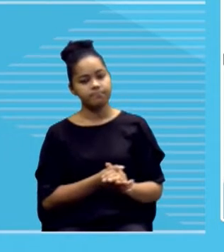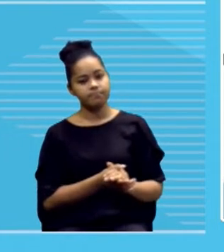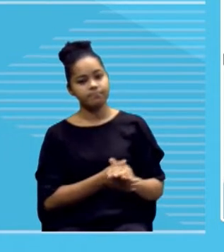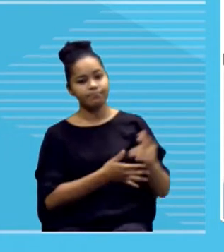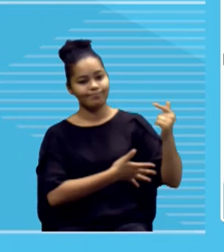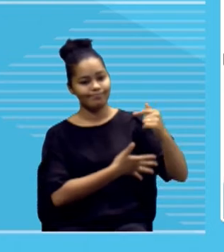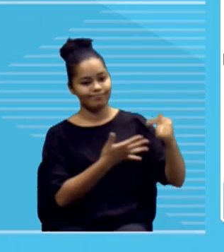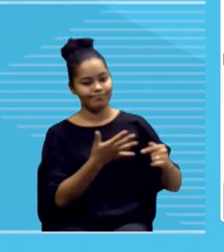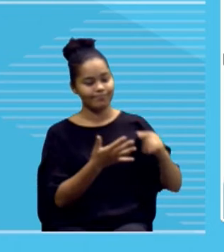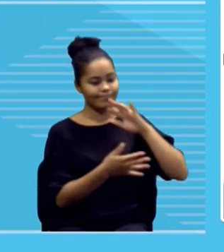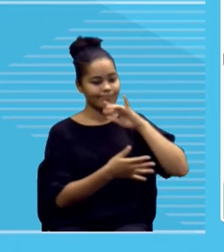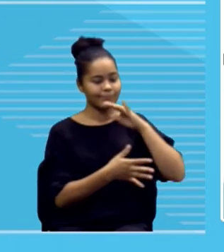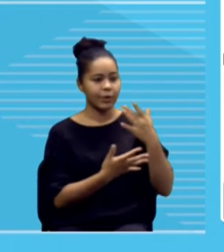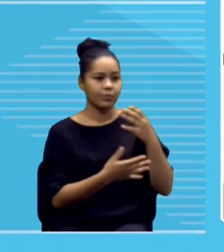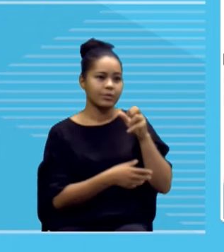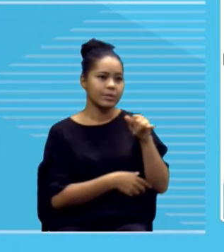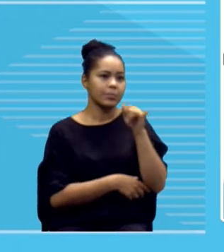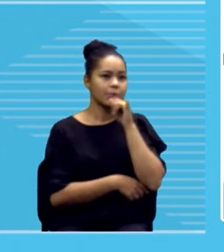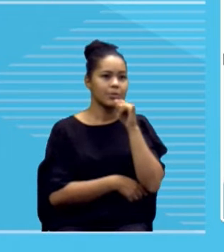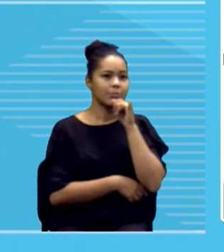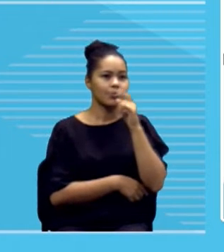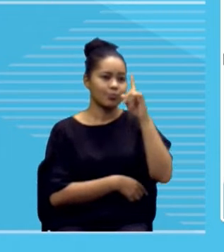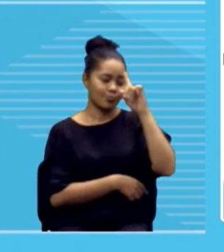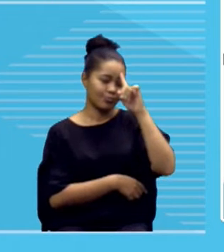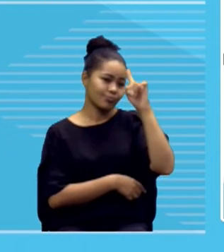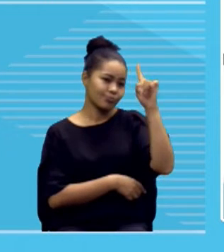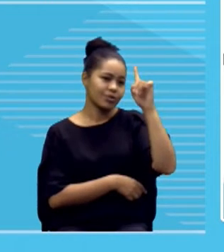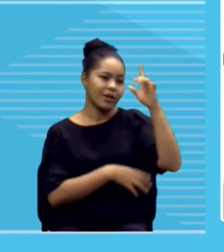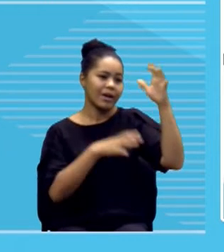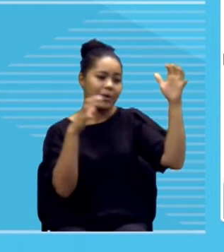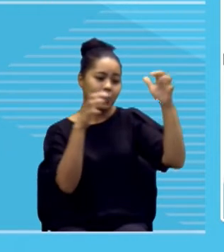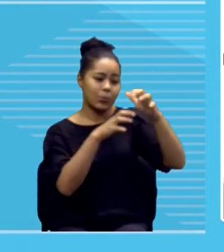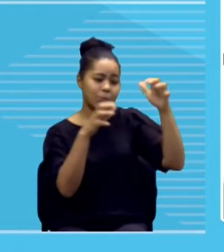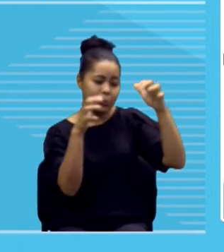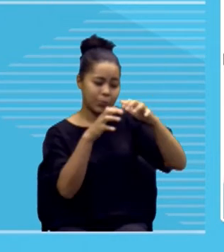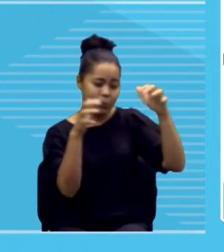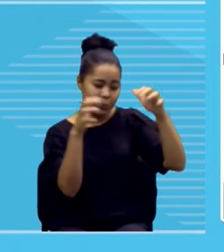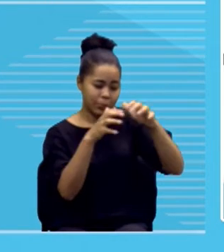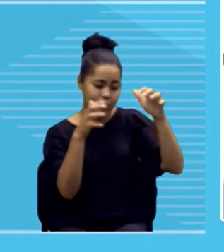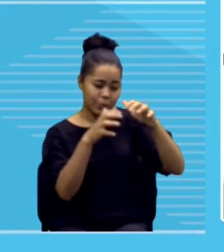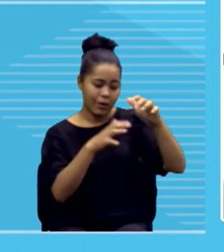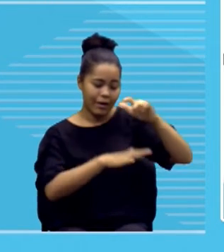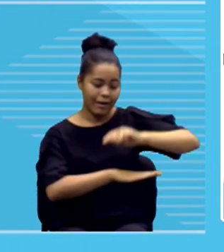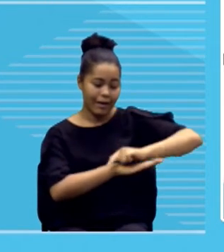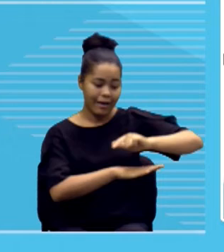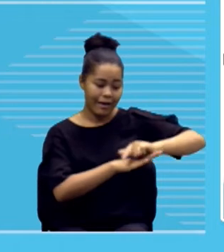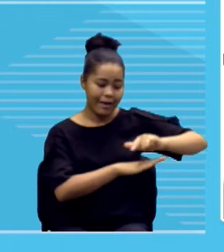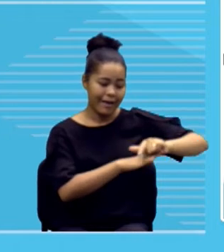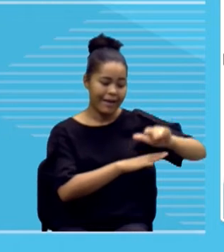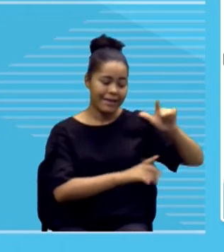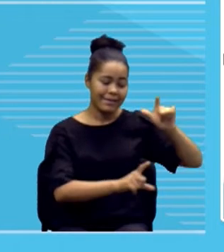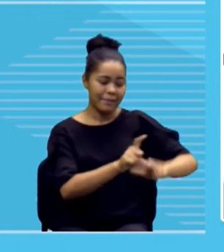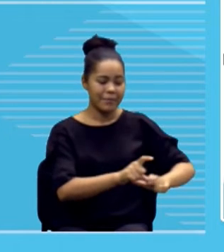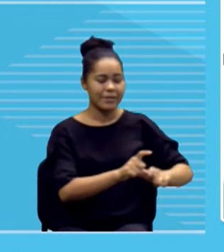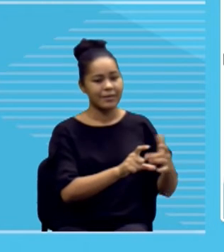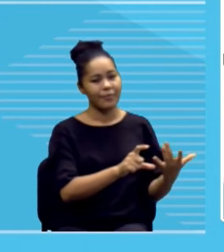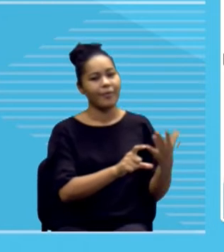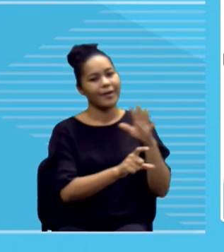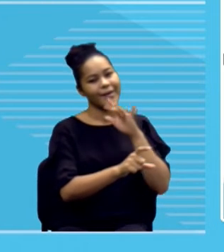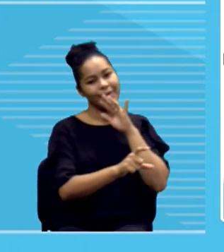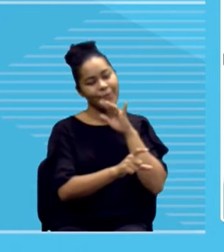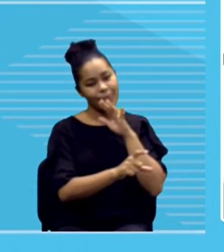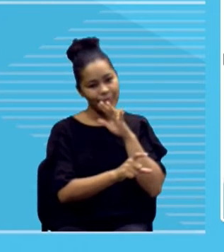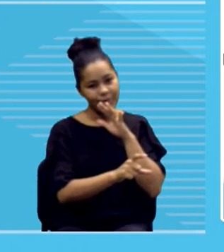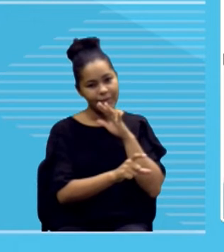dias nublados e chuvosos. Então, quando você pega uma região de inverno, você não pode depender apenas de energia solar. Você tem que depender da energia